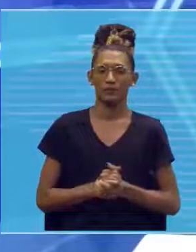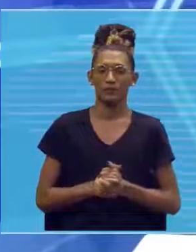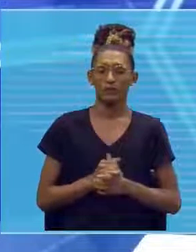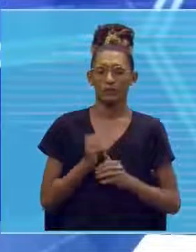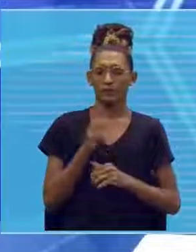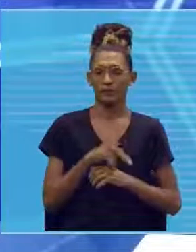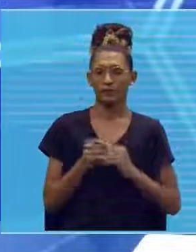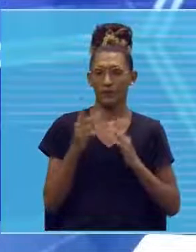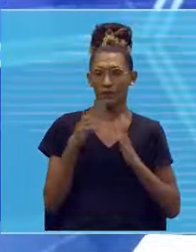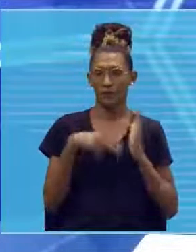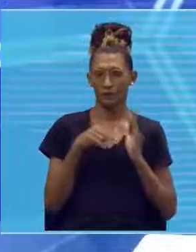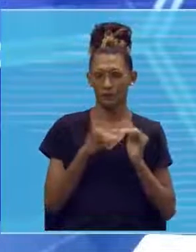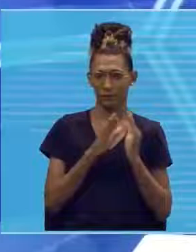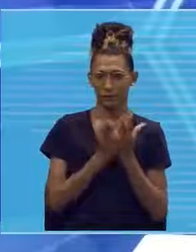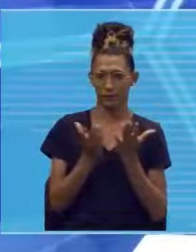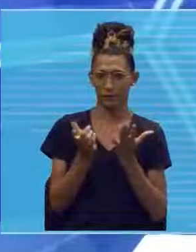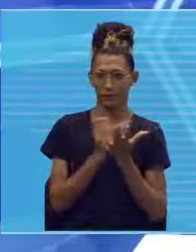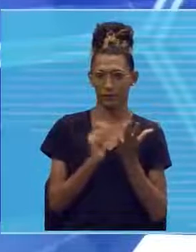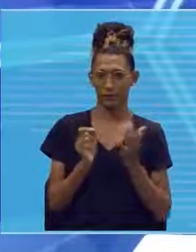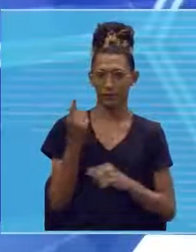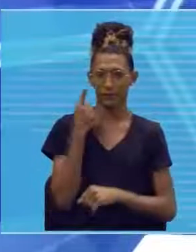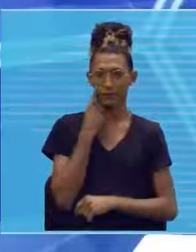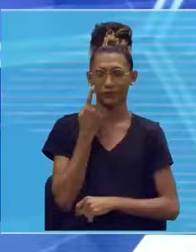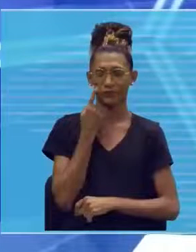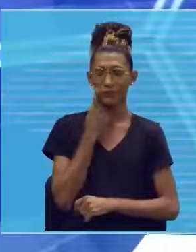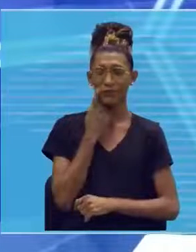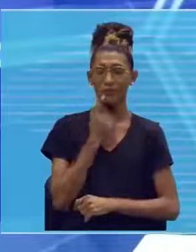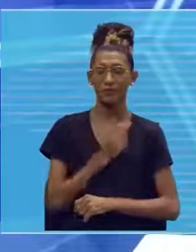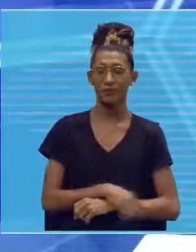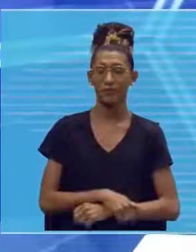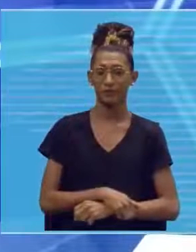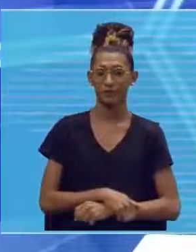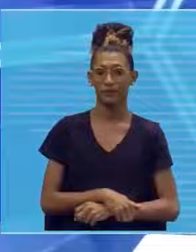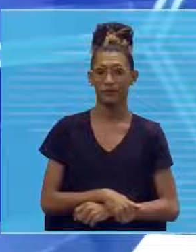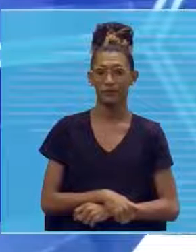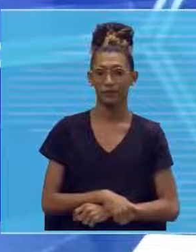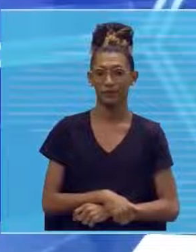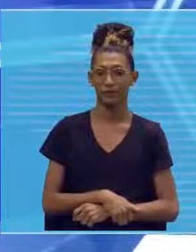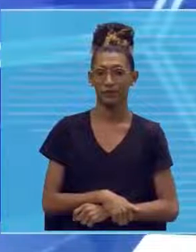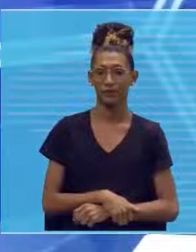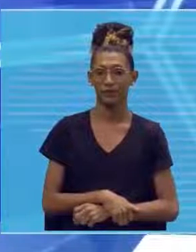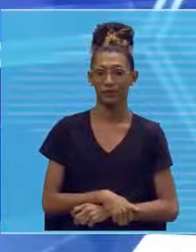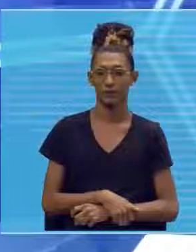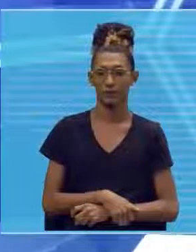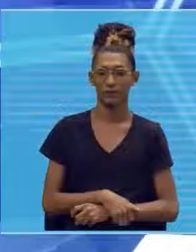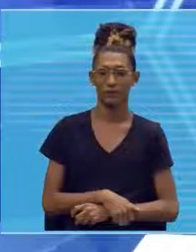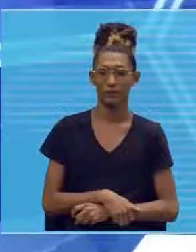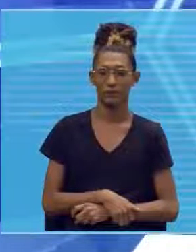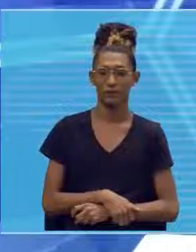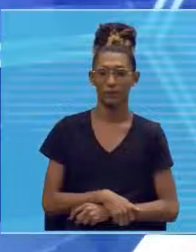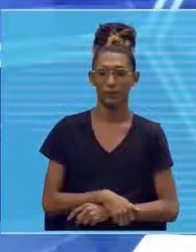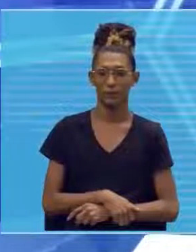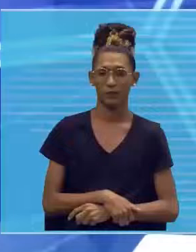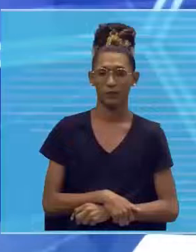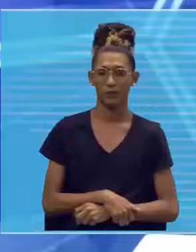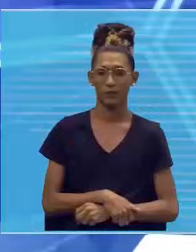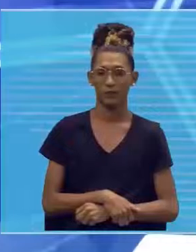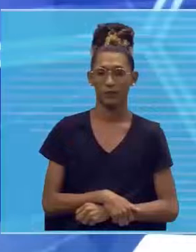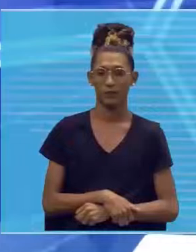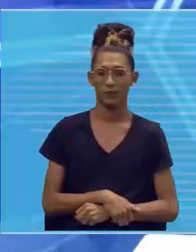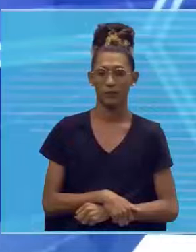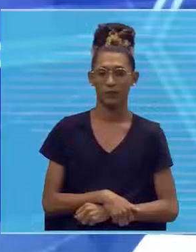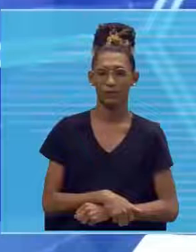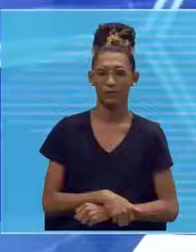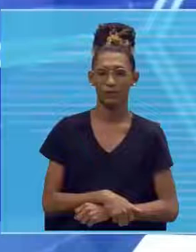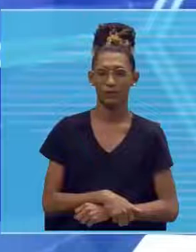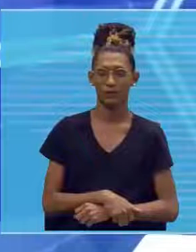cada nação no contexto cerimonial todas as tribos e Nações Indígenas sabem da importância desses conhecimentos e Estão